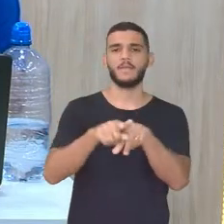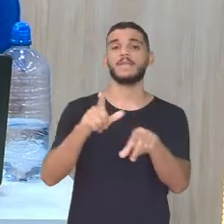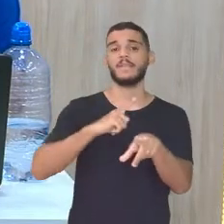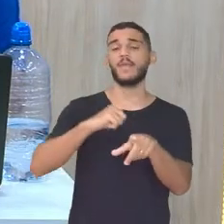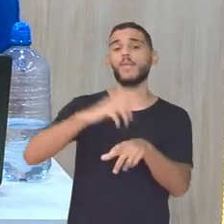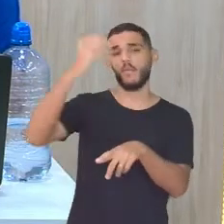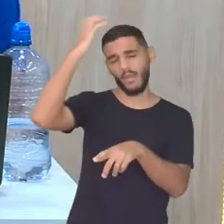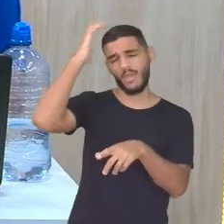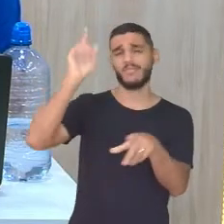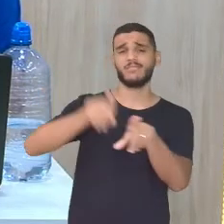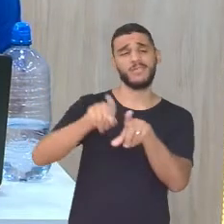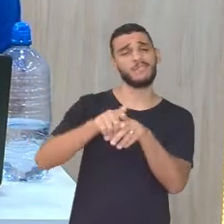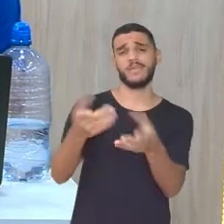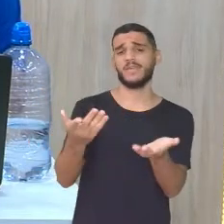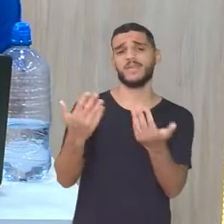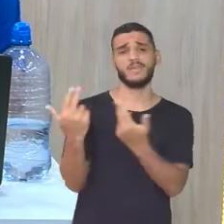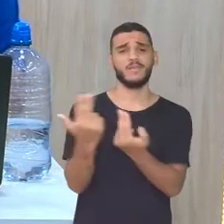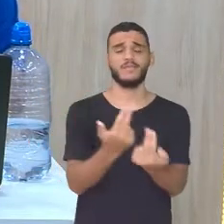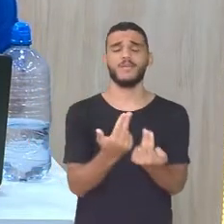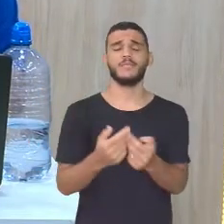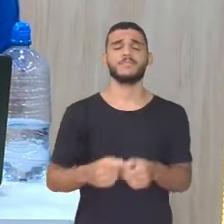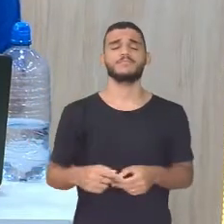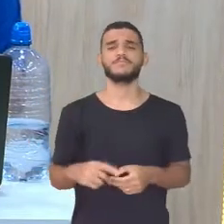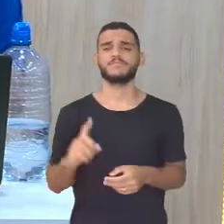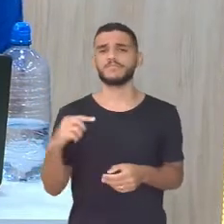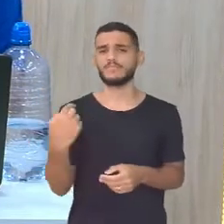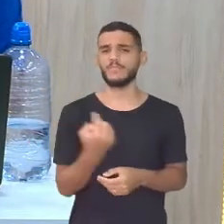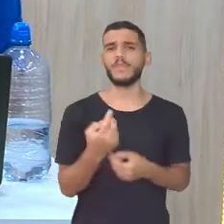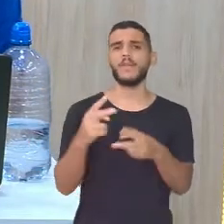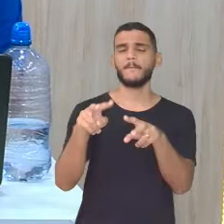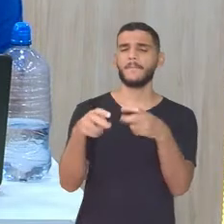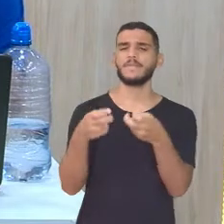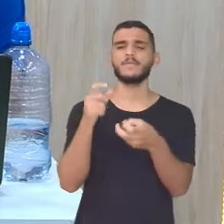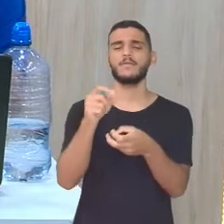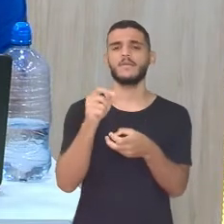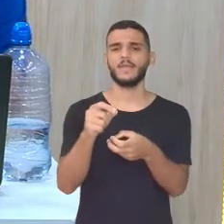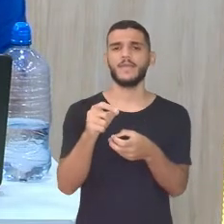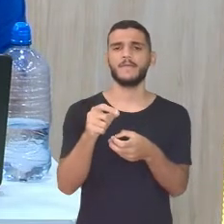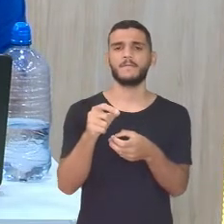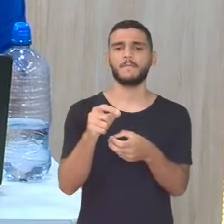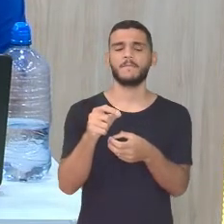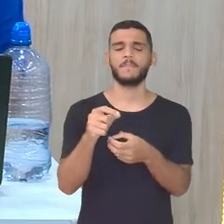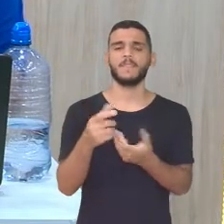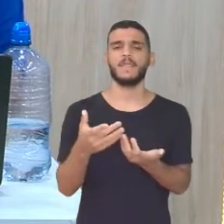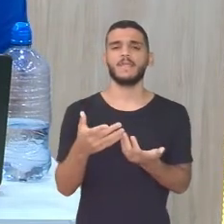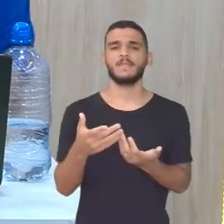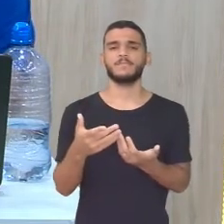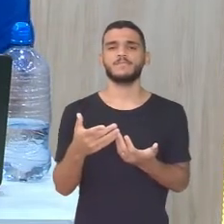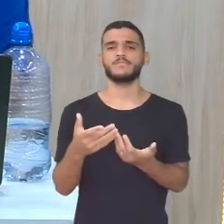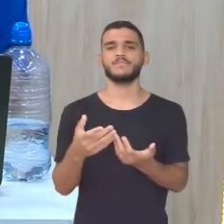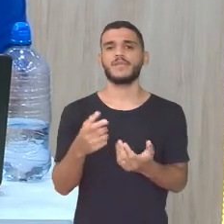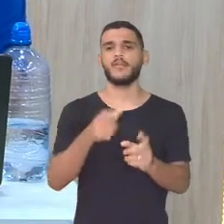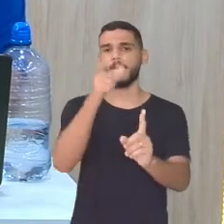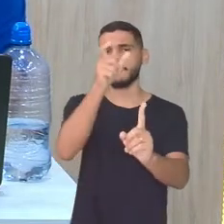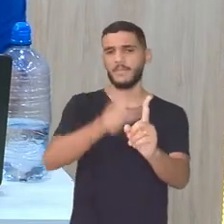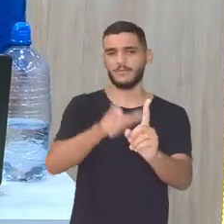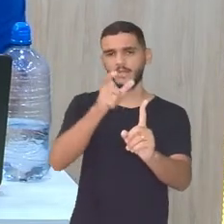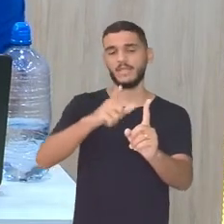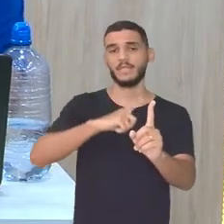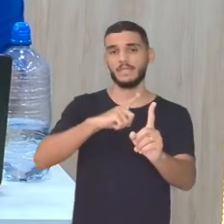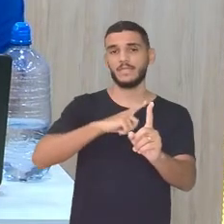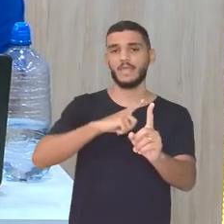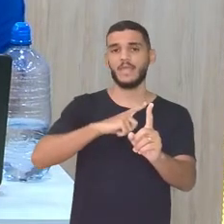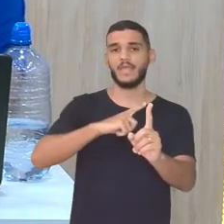um rei no reino dele. A gente pode perceber que as figuras que têm poder de decisão e de ação no conto são todos